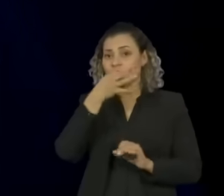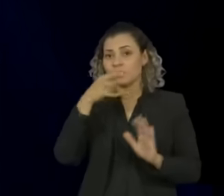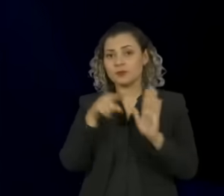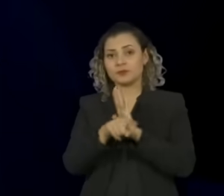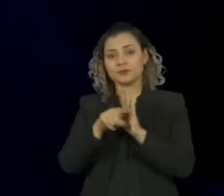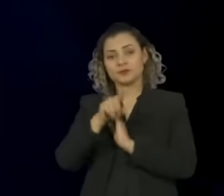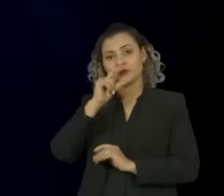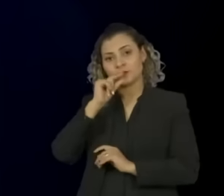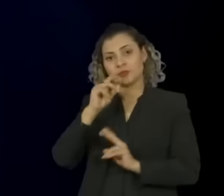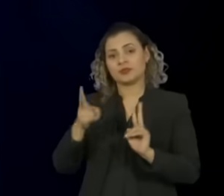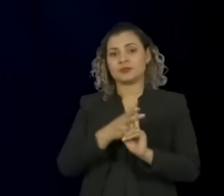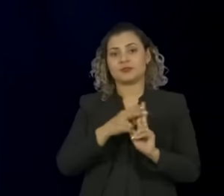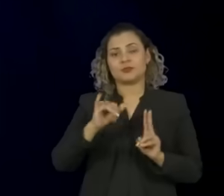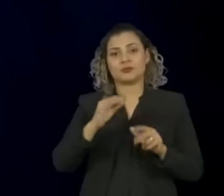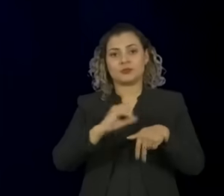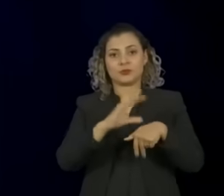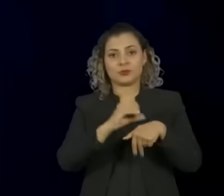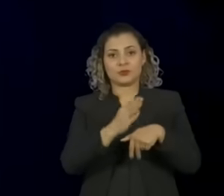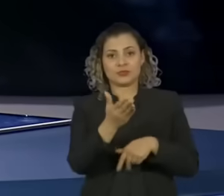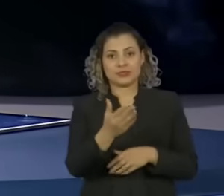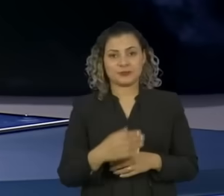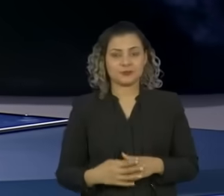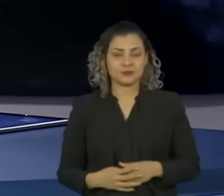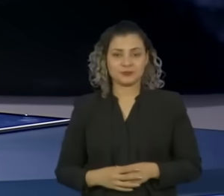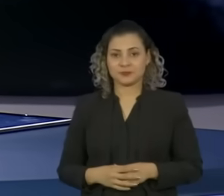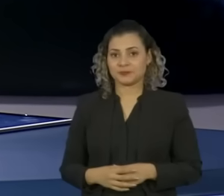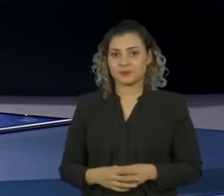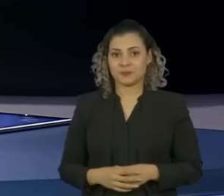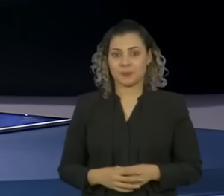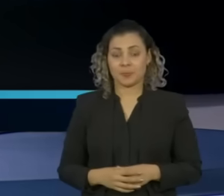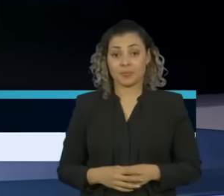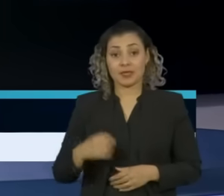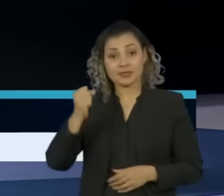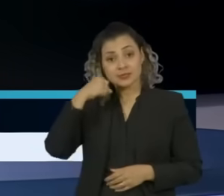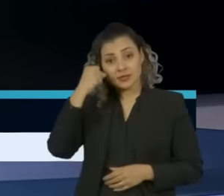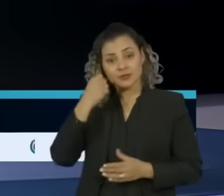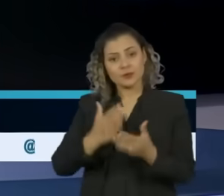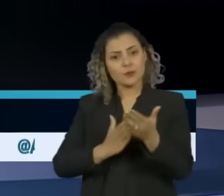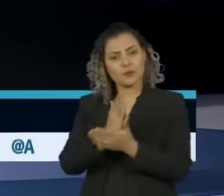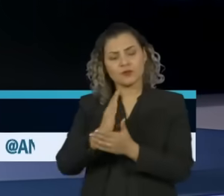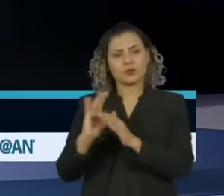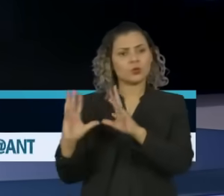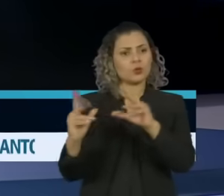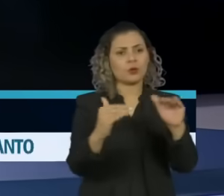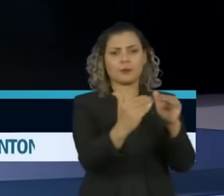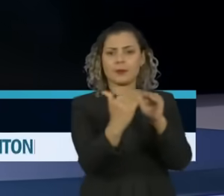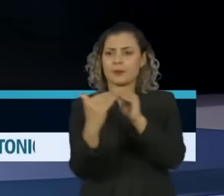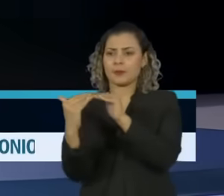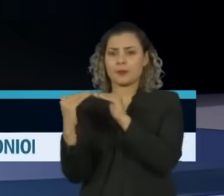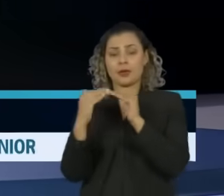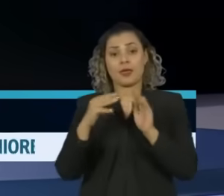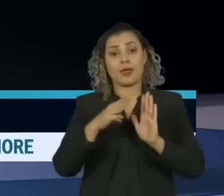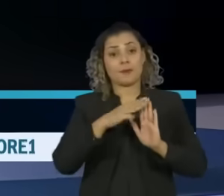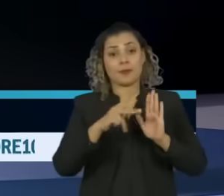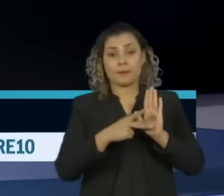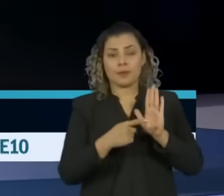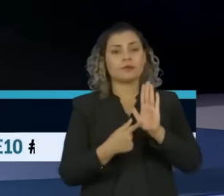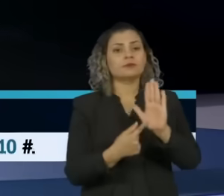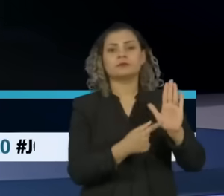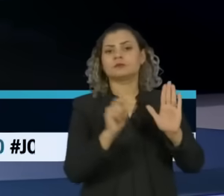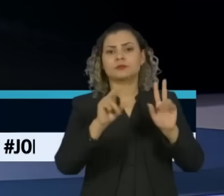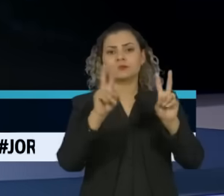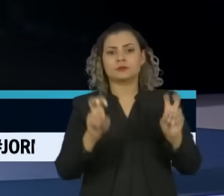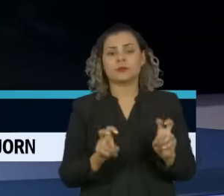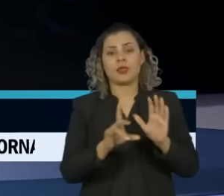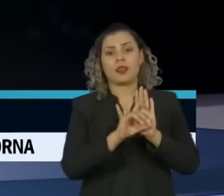pelo Twitter na hashtag Jornal da Cultura. Senadores aprovaram por unanimidade a medida provisória que regulamenta os